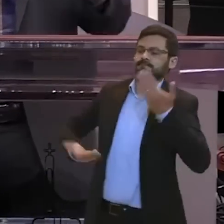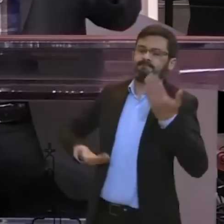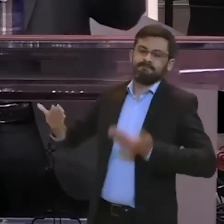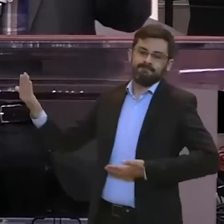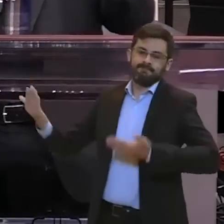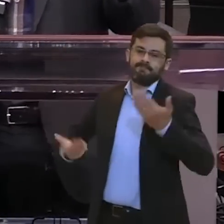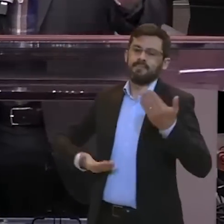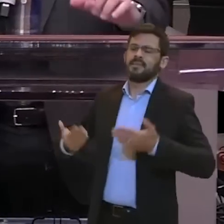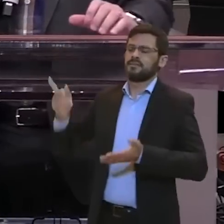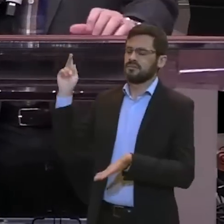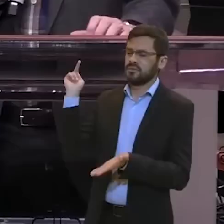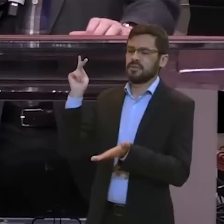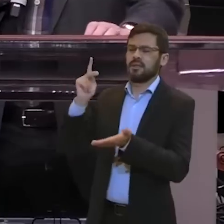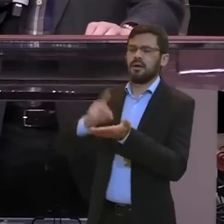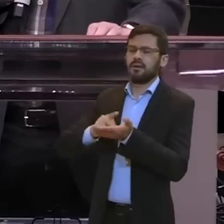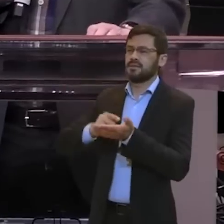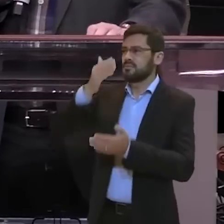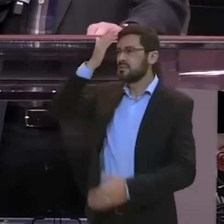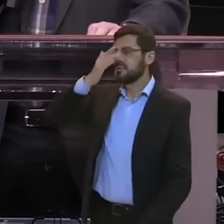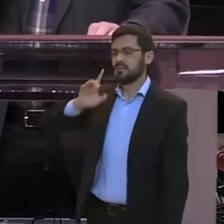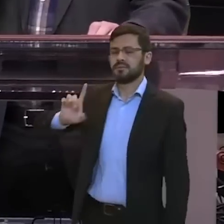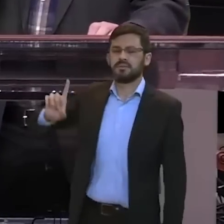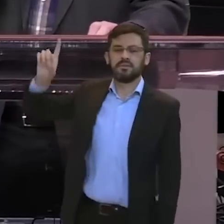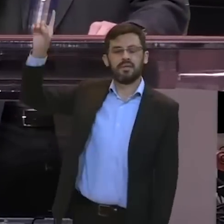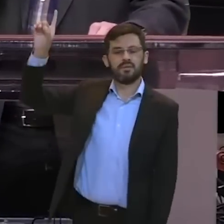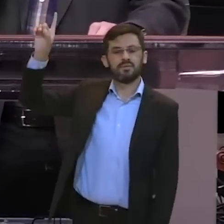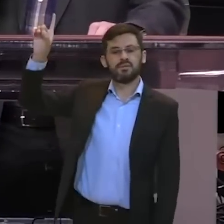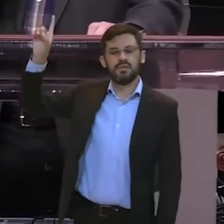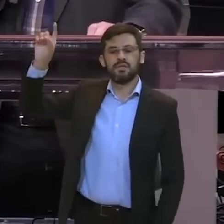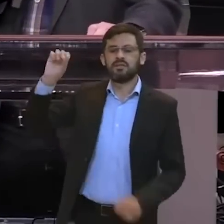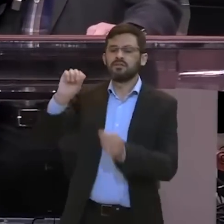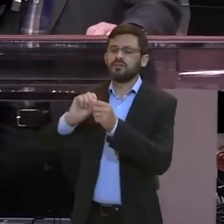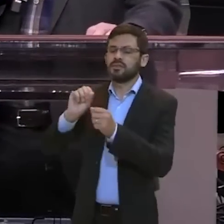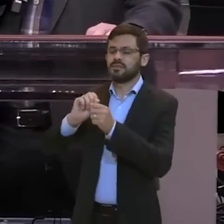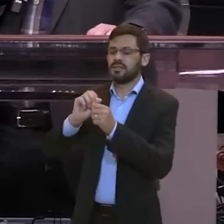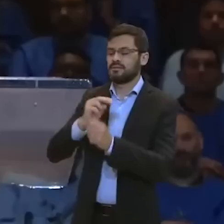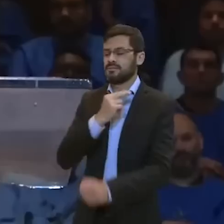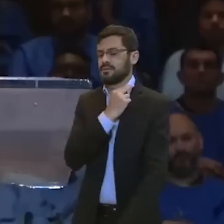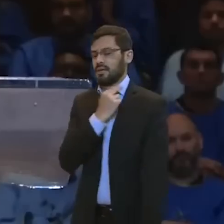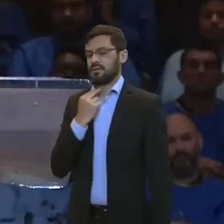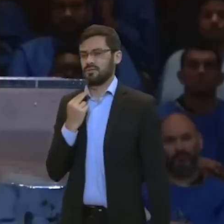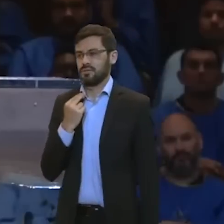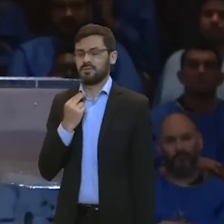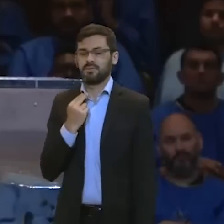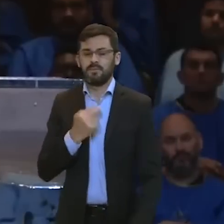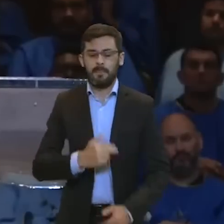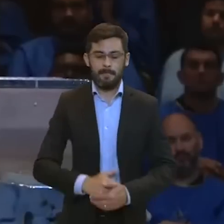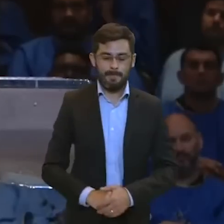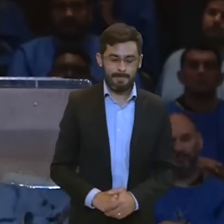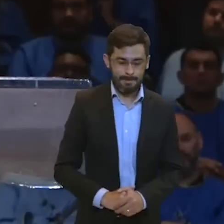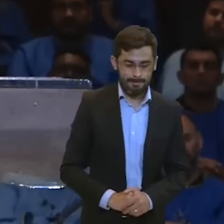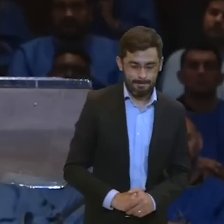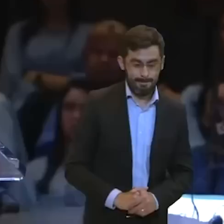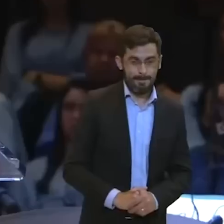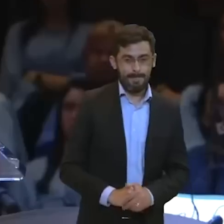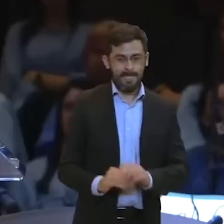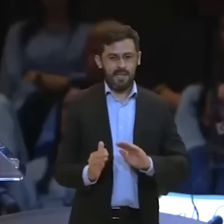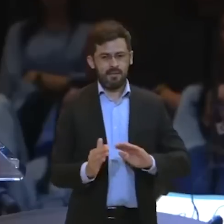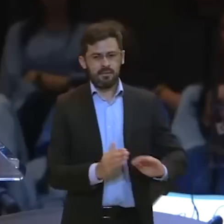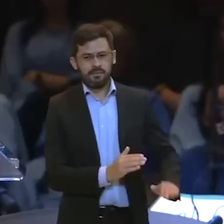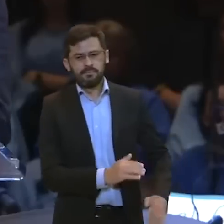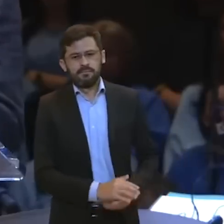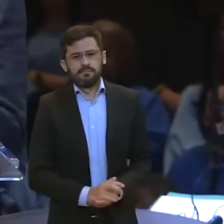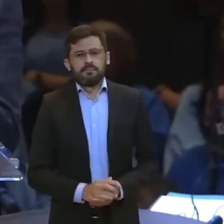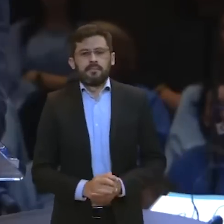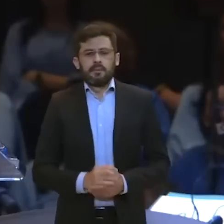para ministrarem perante ele e queimarem incenso. O avivamento que